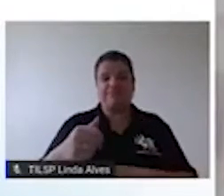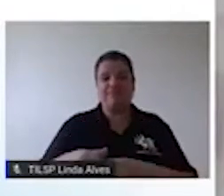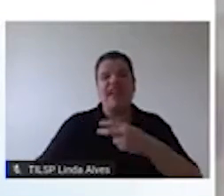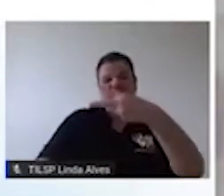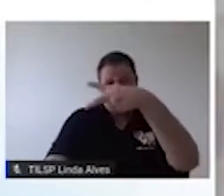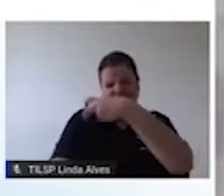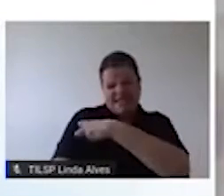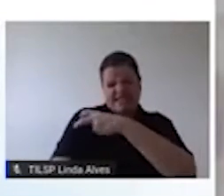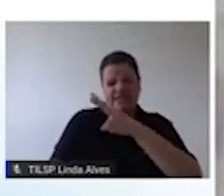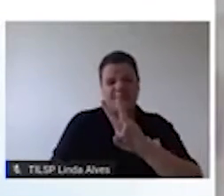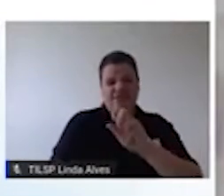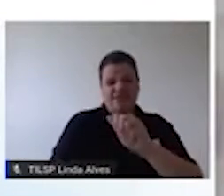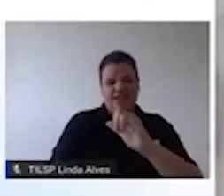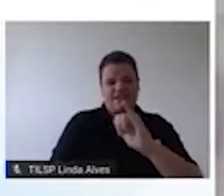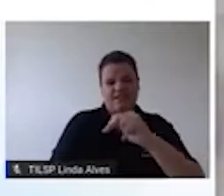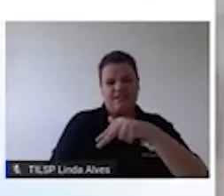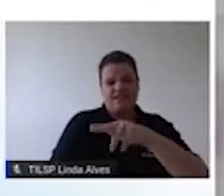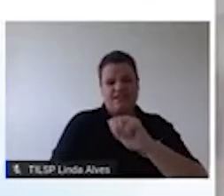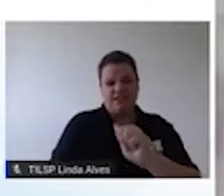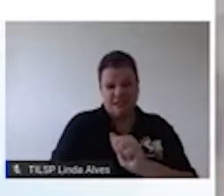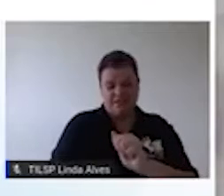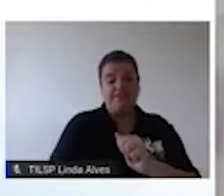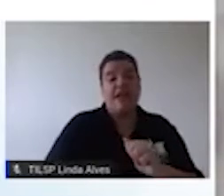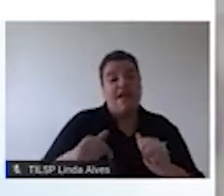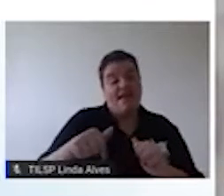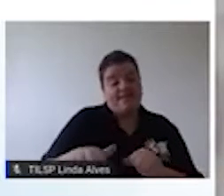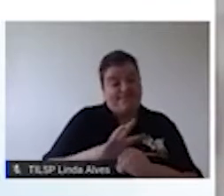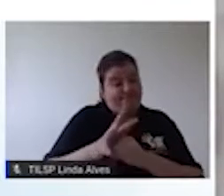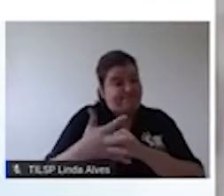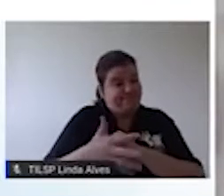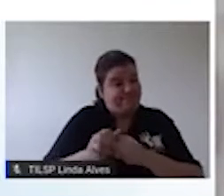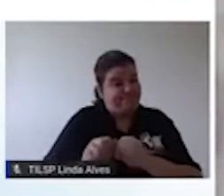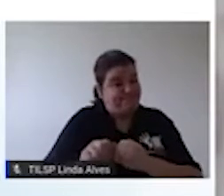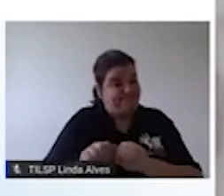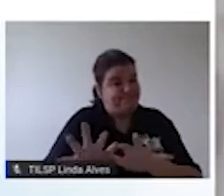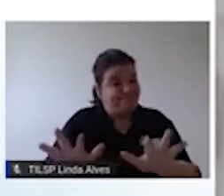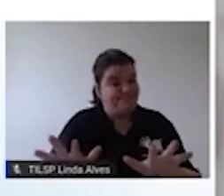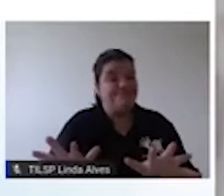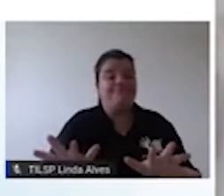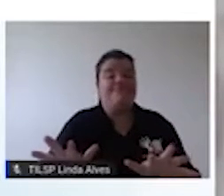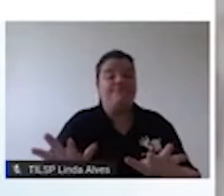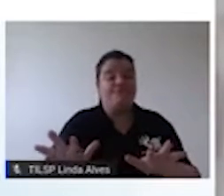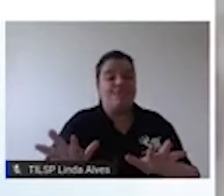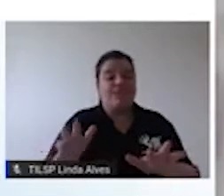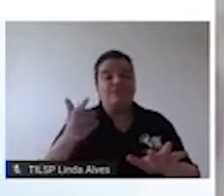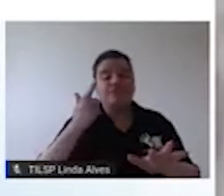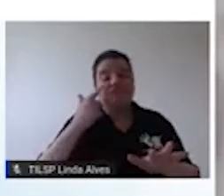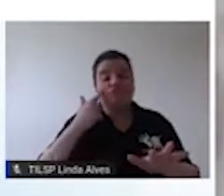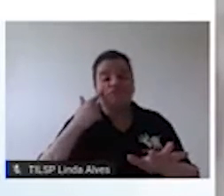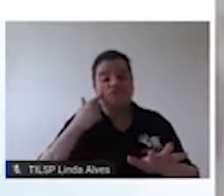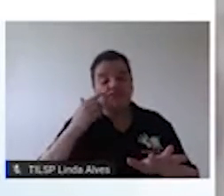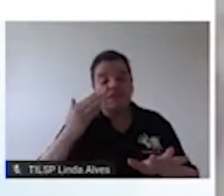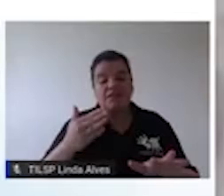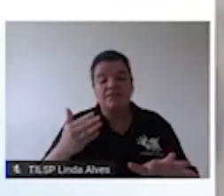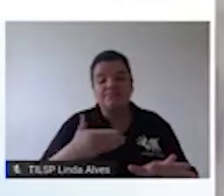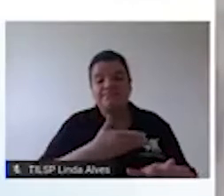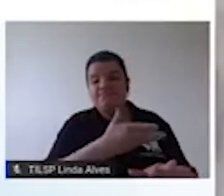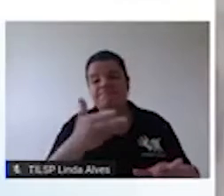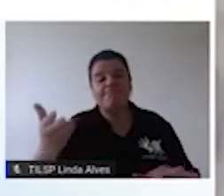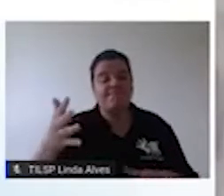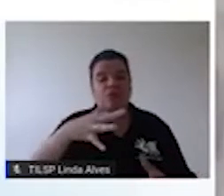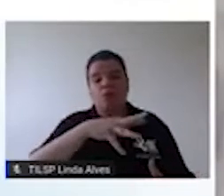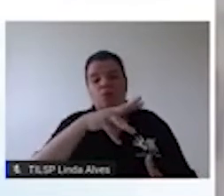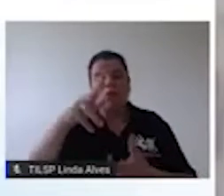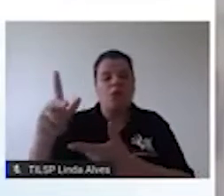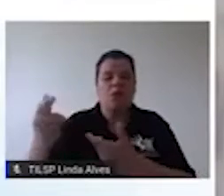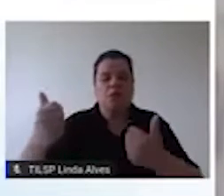que essa pandemia, ela, ao lado da tragédia global, ela